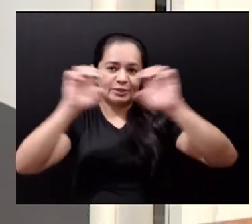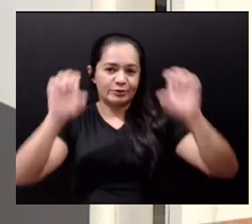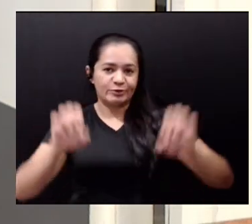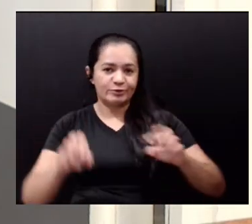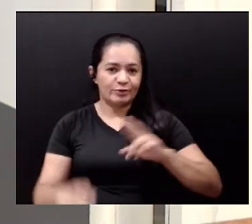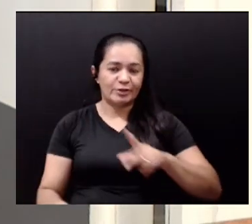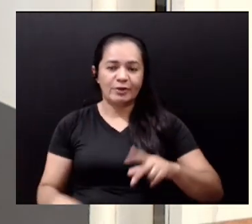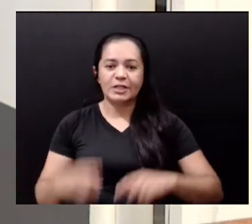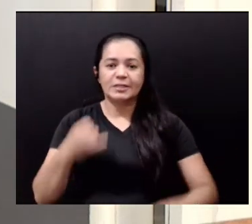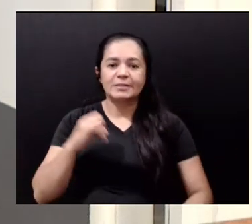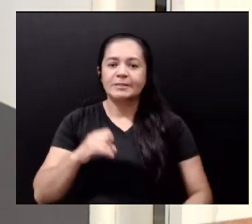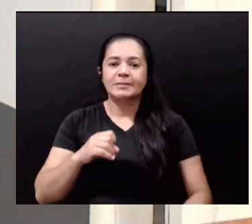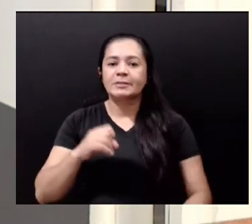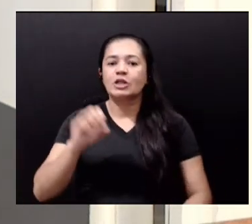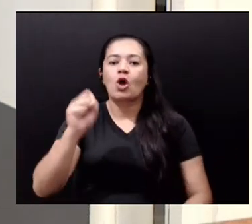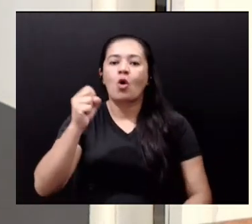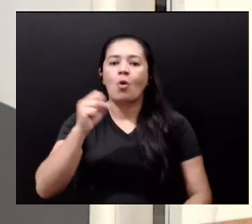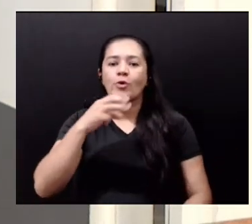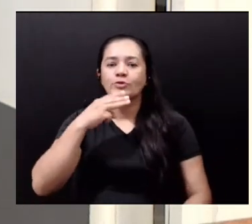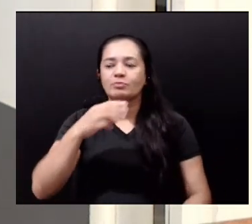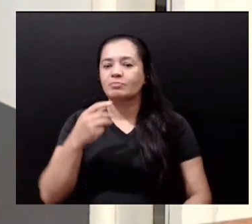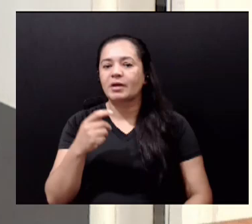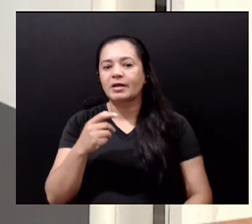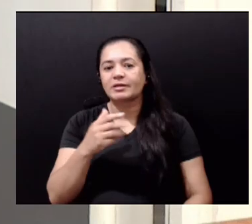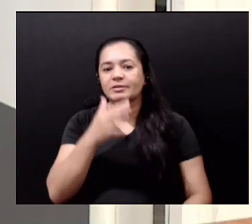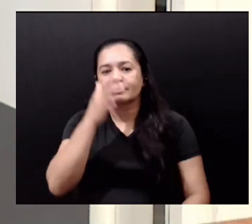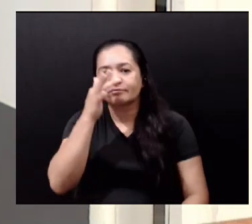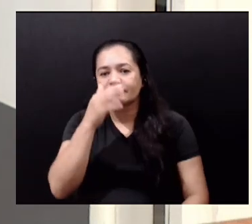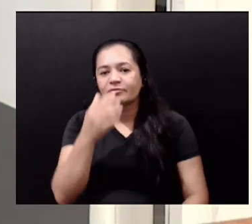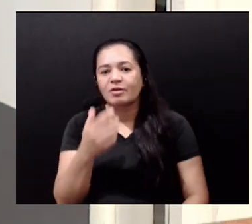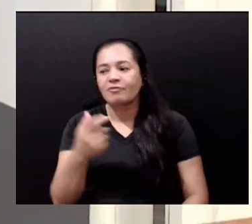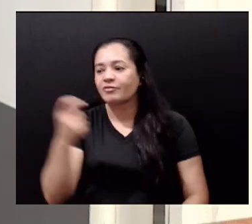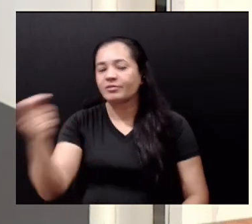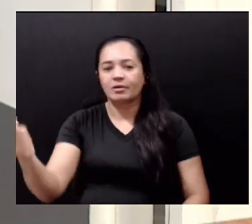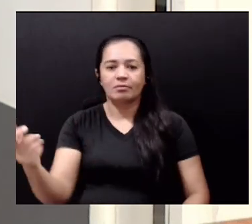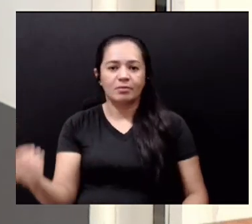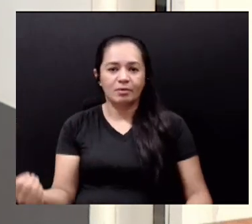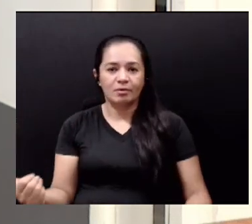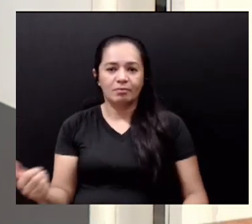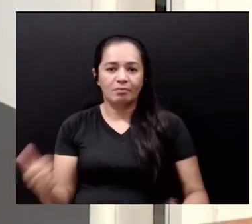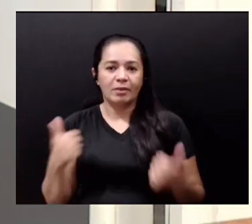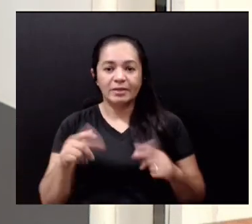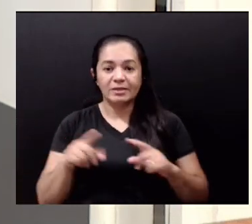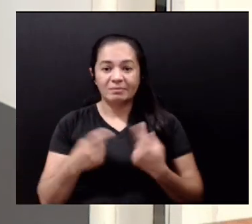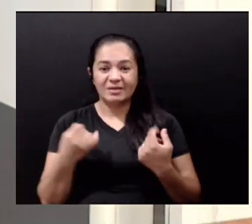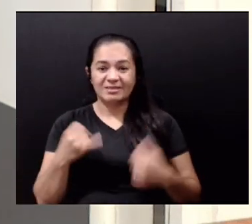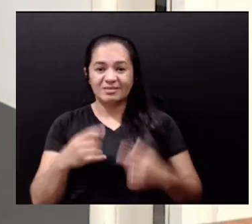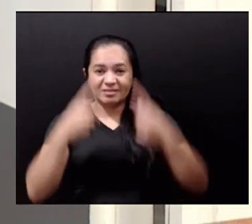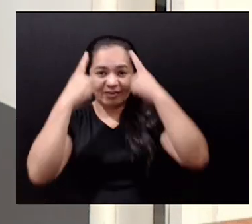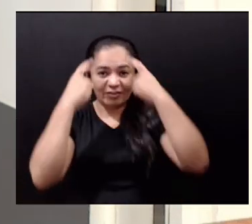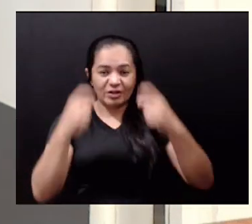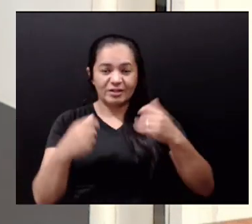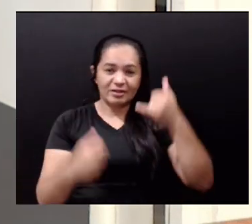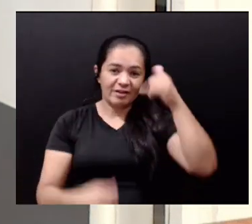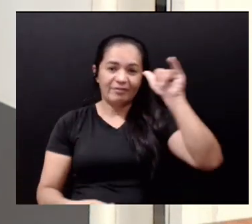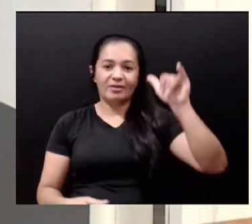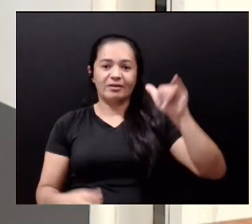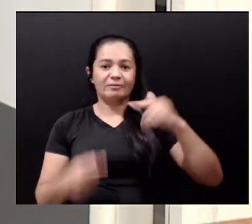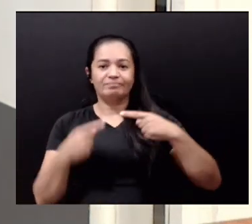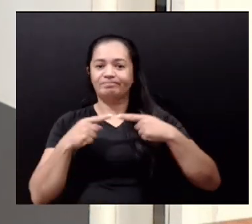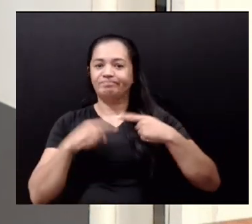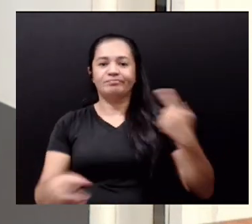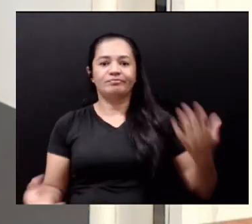mesmo, aí a gente vai enfrentar vários desafios e vários entraves que acabam não